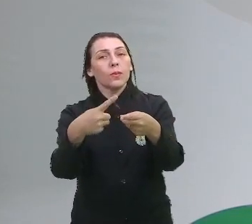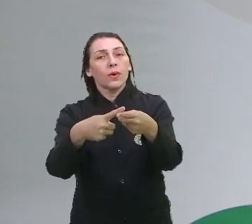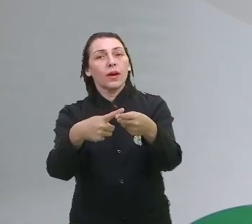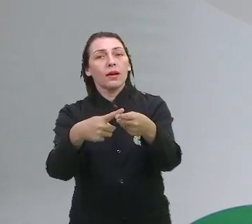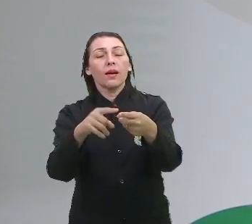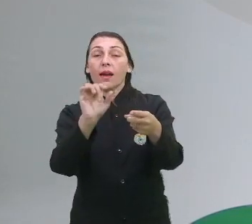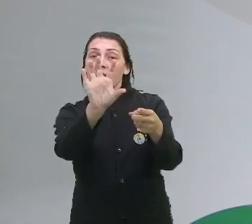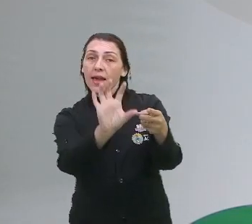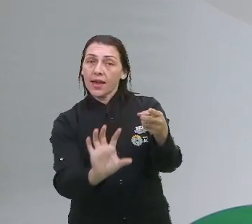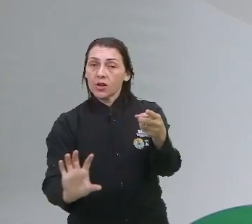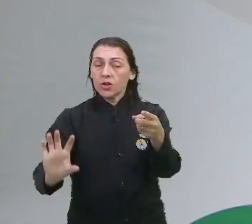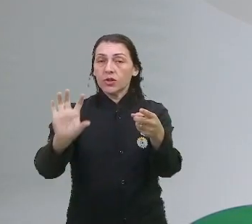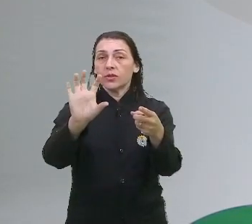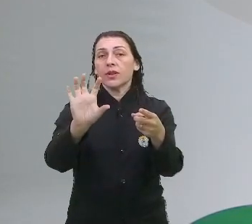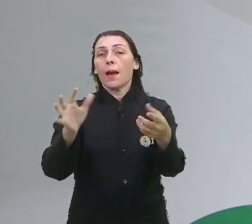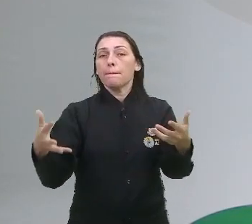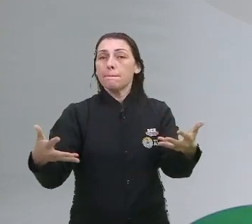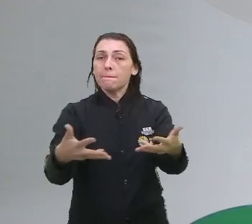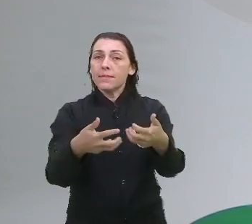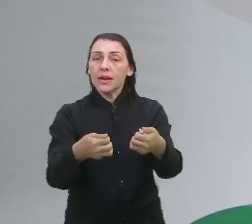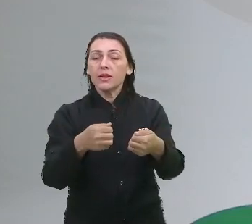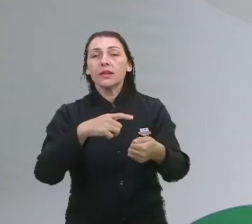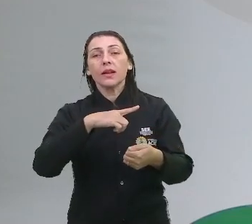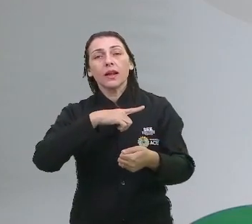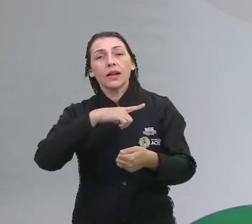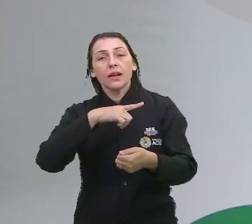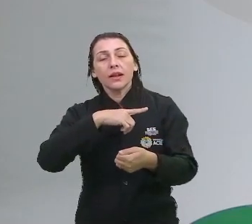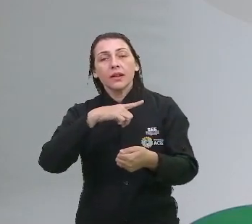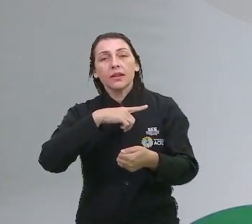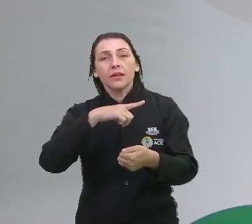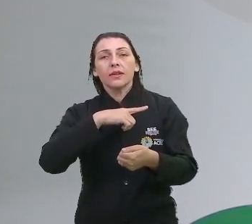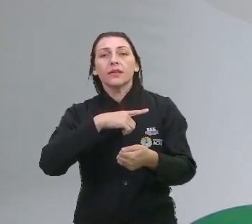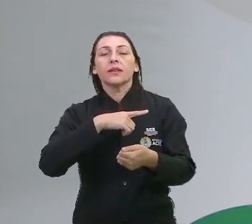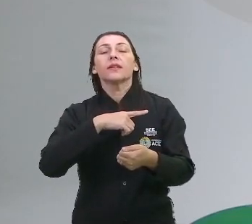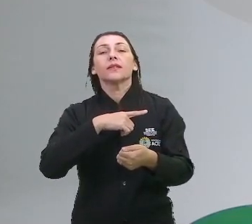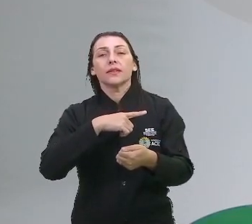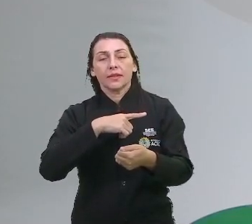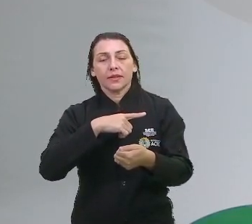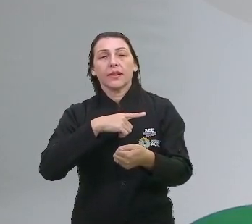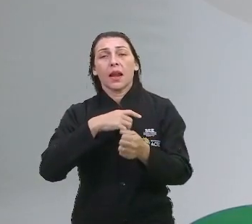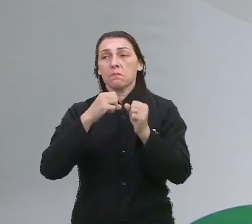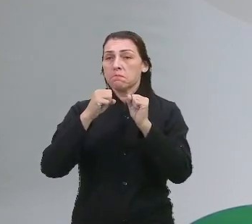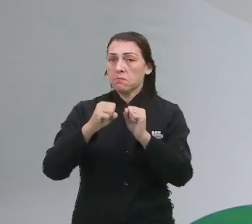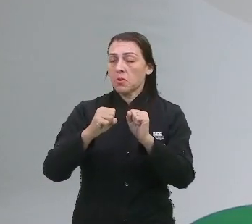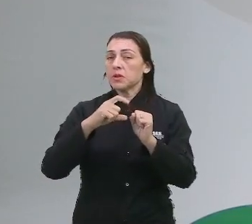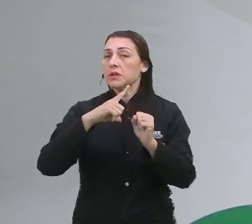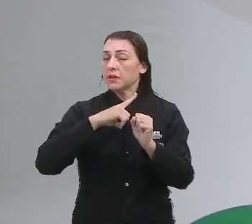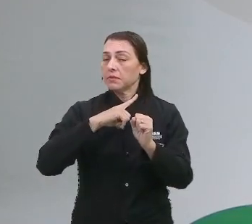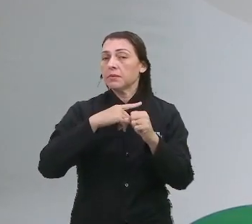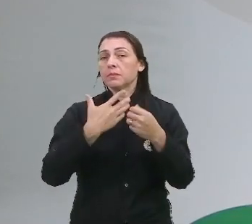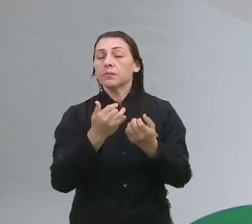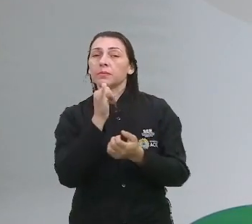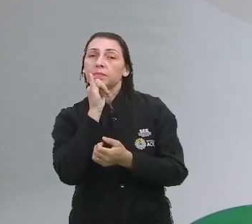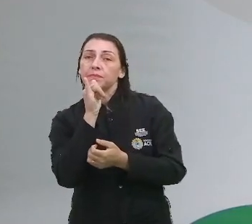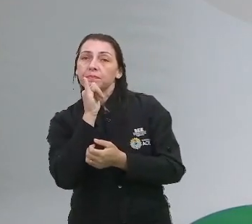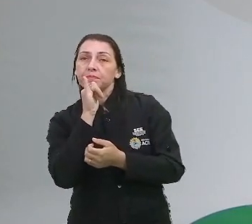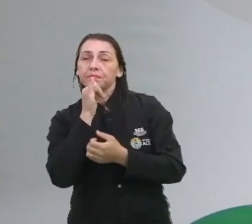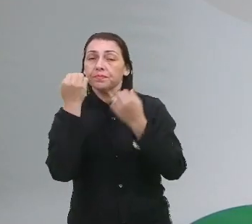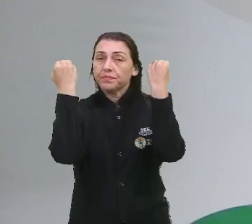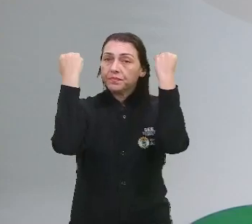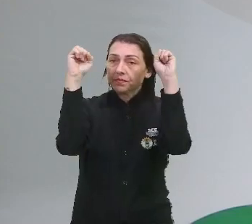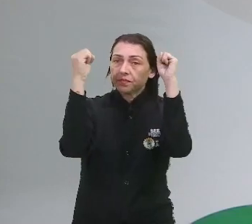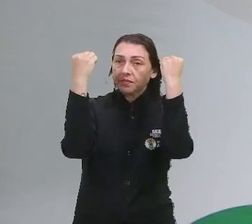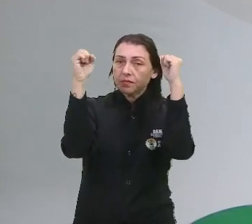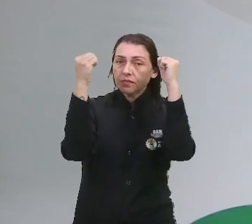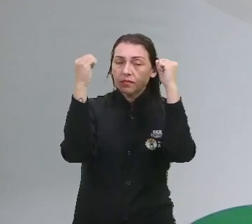determinada habilidade que ela tem, determinada figura que ela possa pressupor. Por exemplo, educação